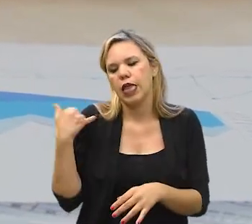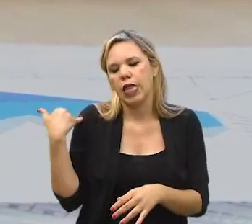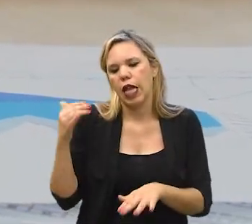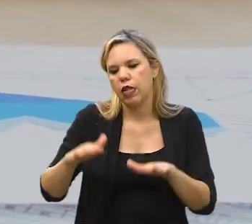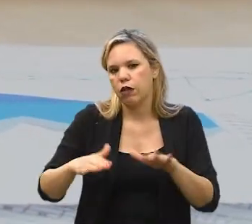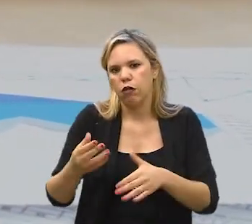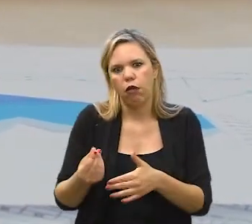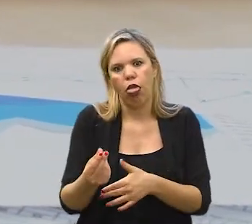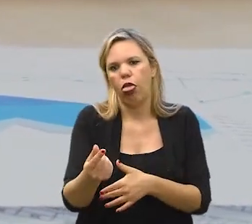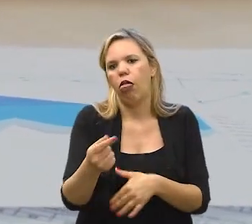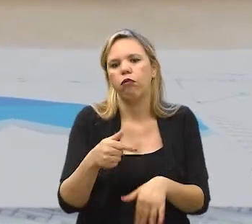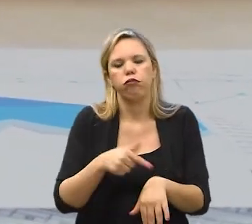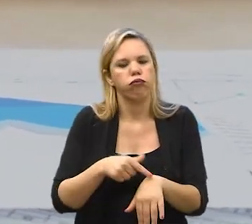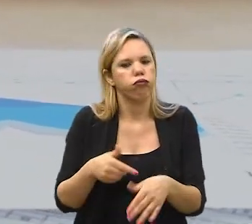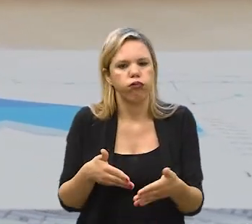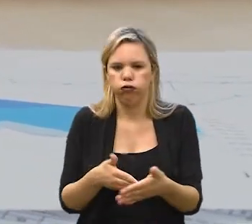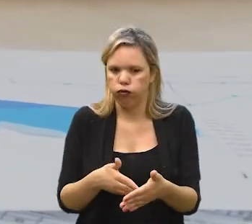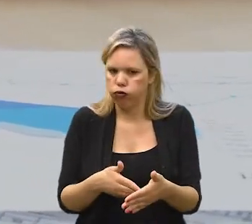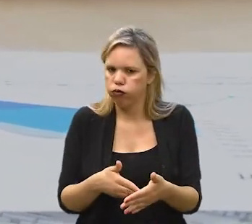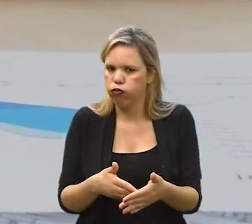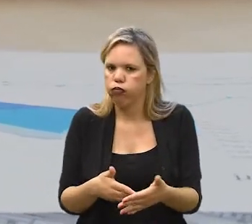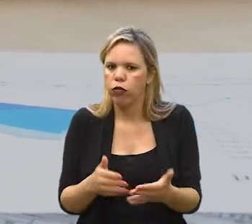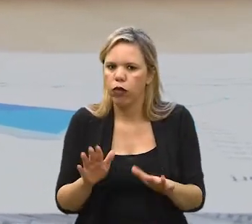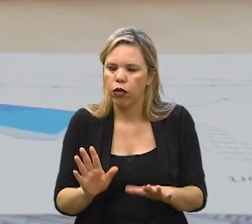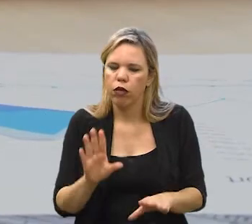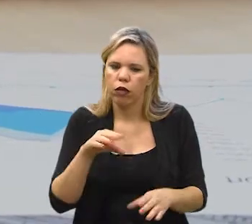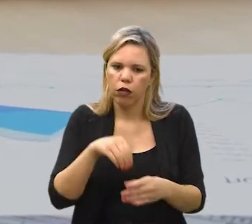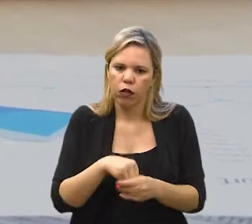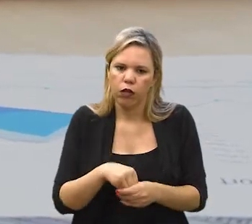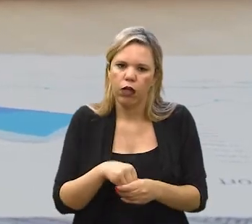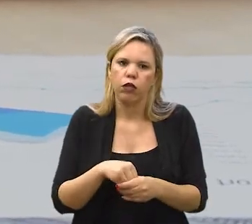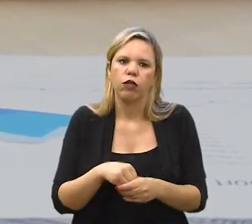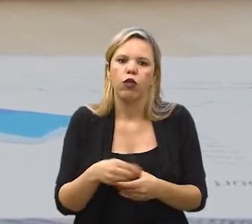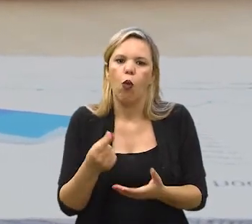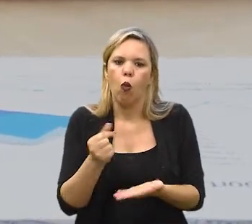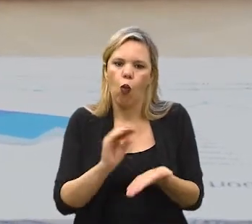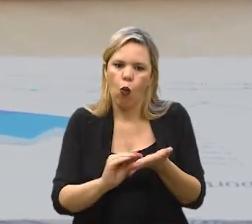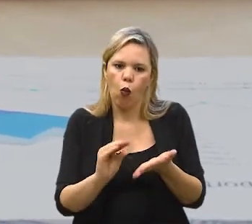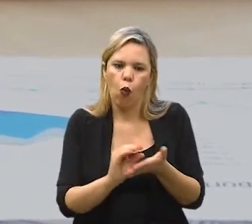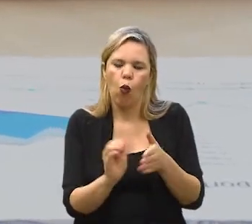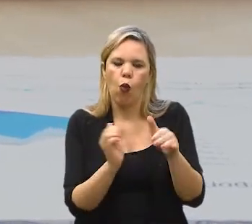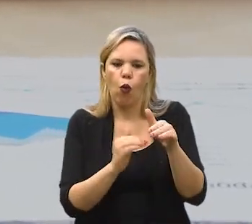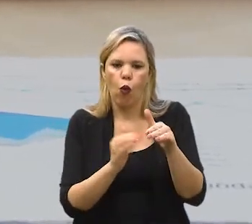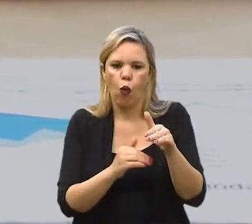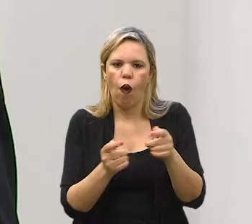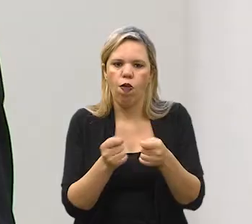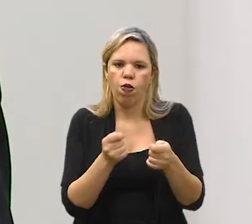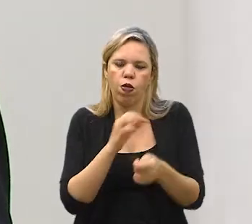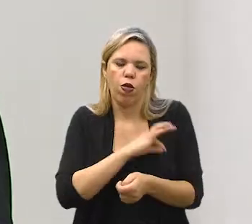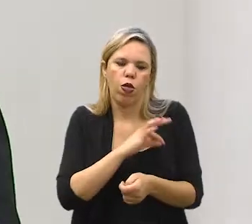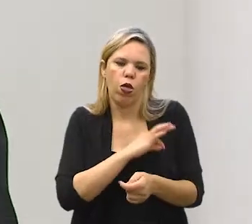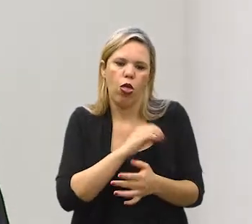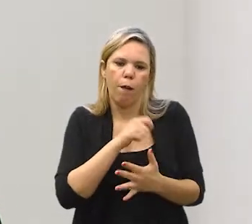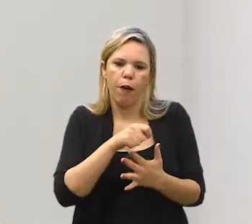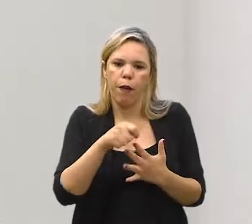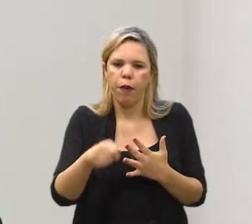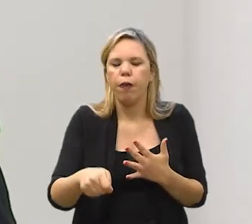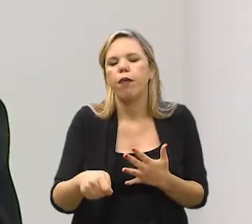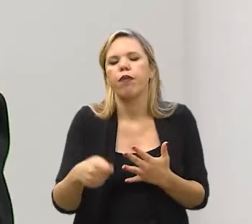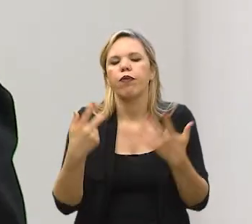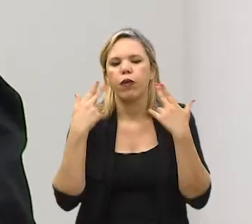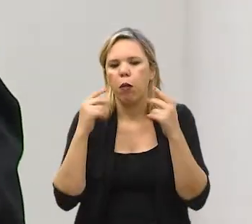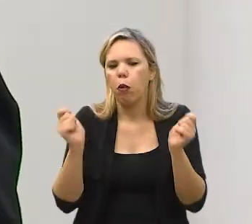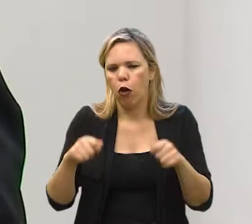poder alongar muito também este prazo. E dentro do seu fluxo de caixa, dentro da sua renda mensal, você pode